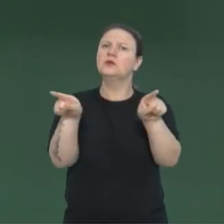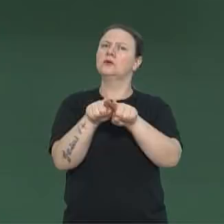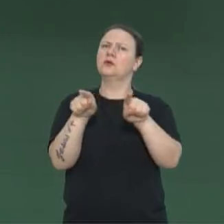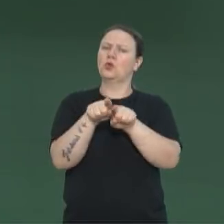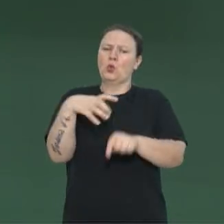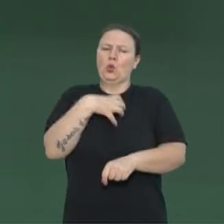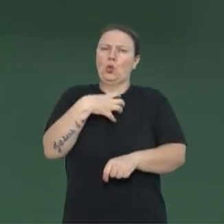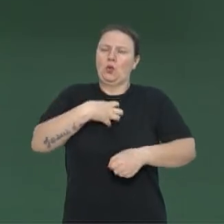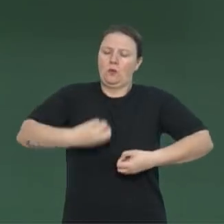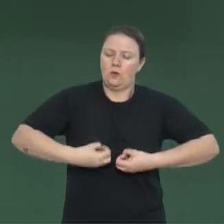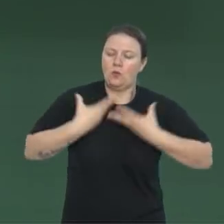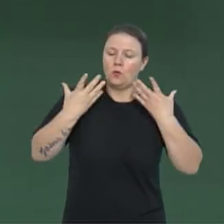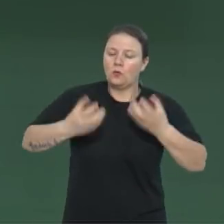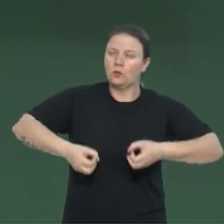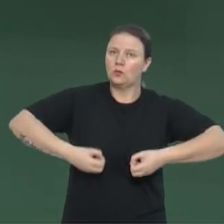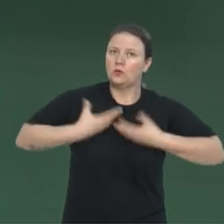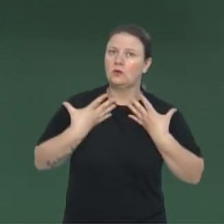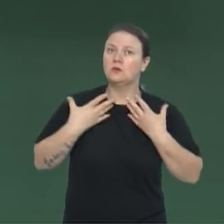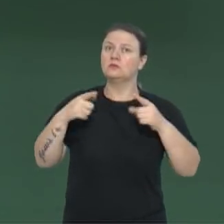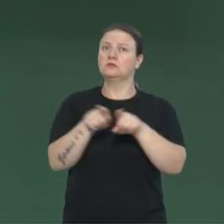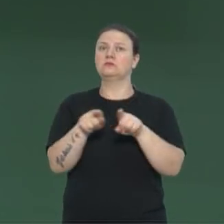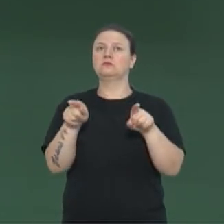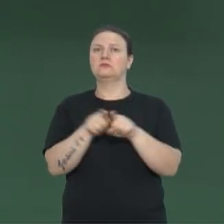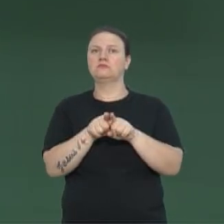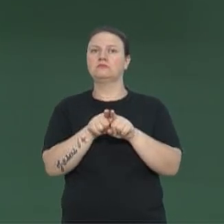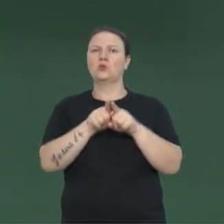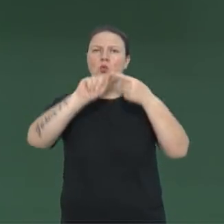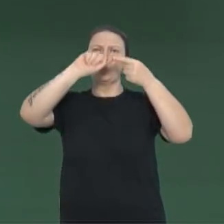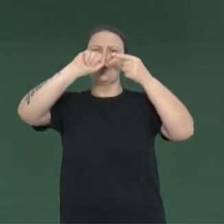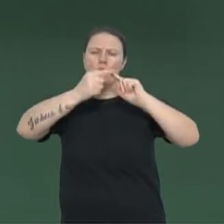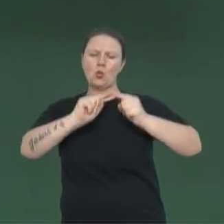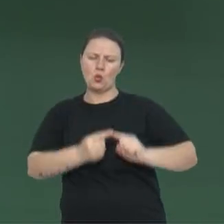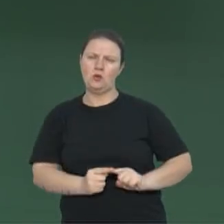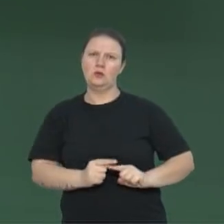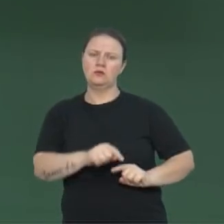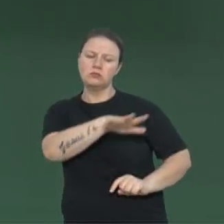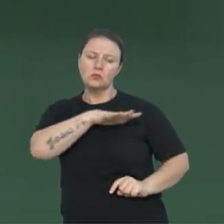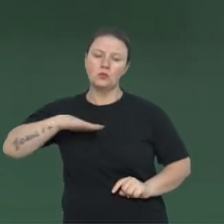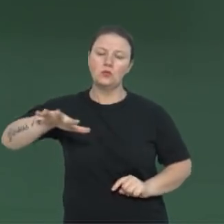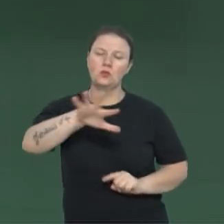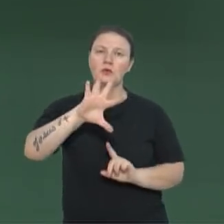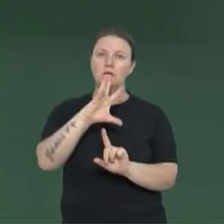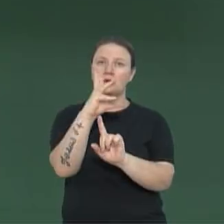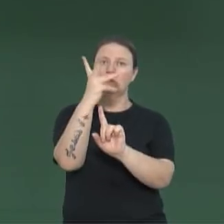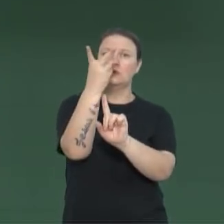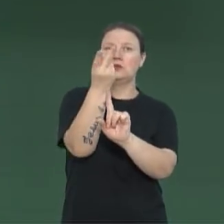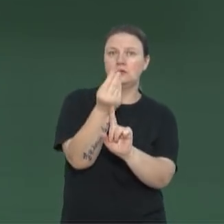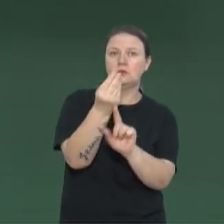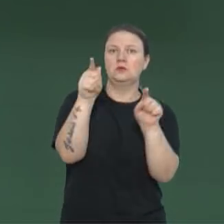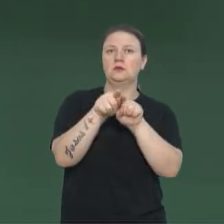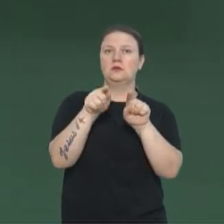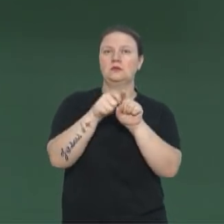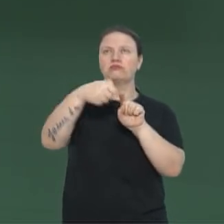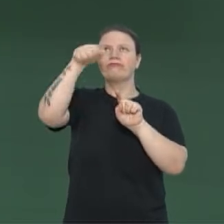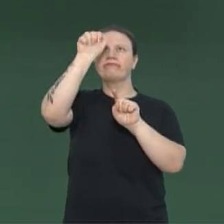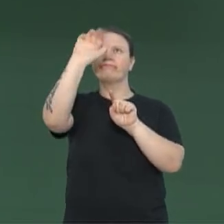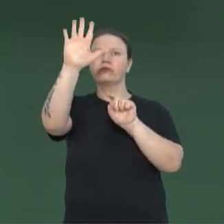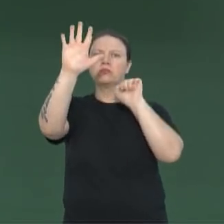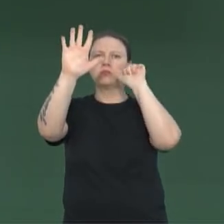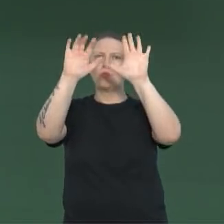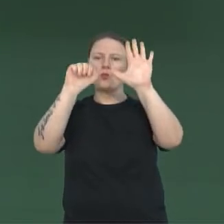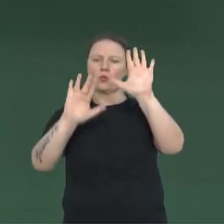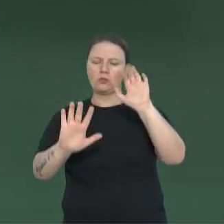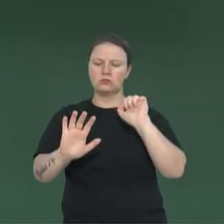de expressão que está mais atrelada ao universo da arte, através da pantomima, que eu já vou falar